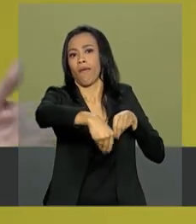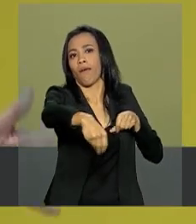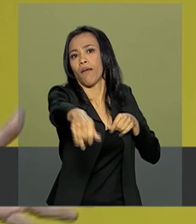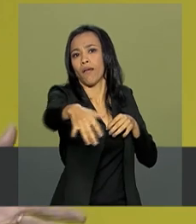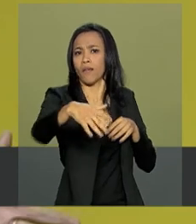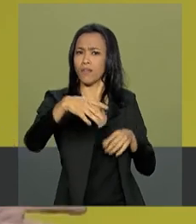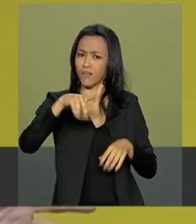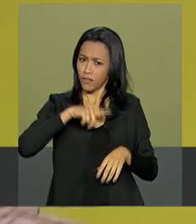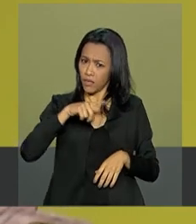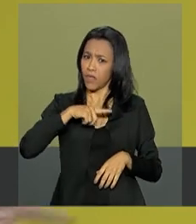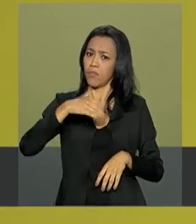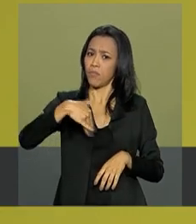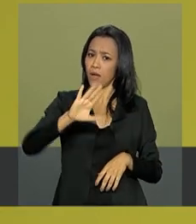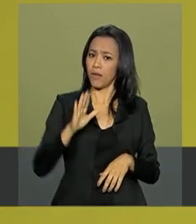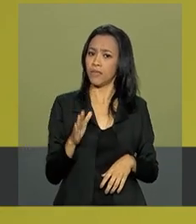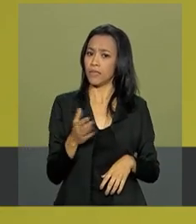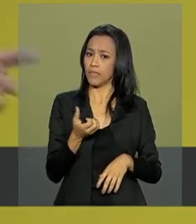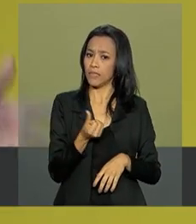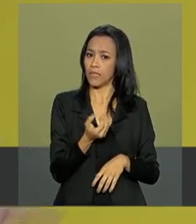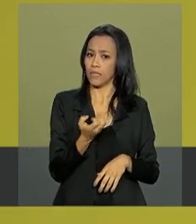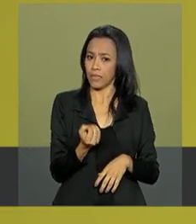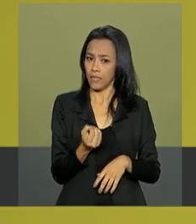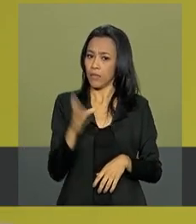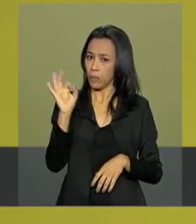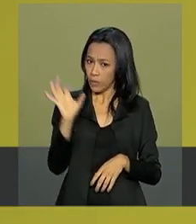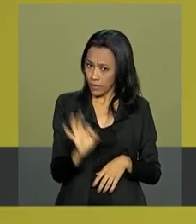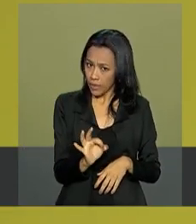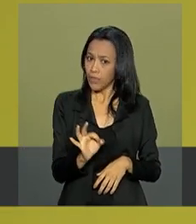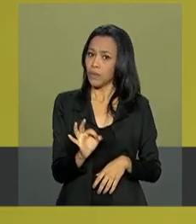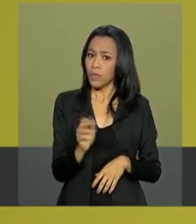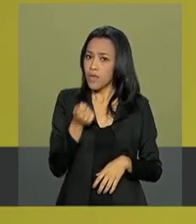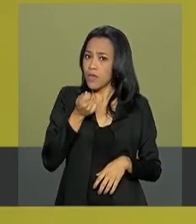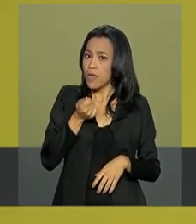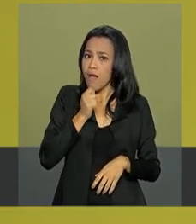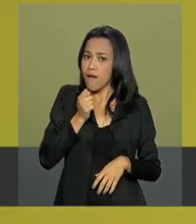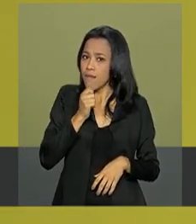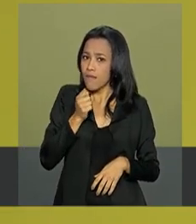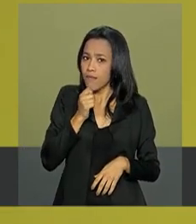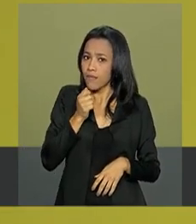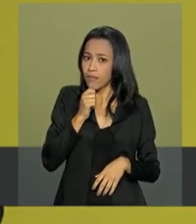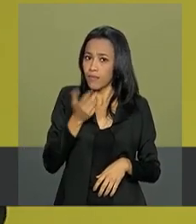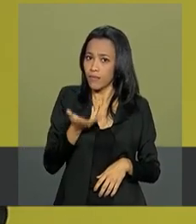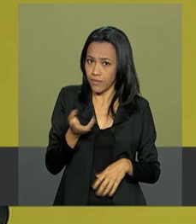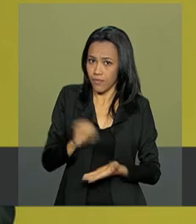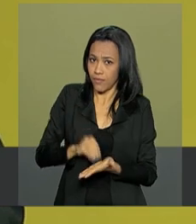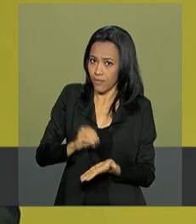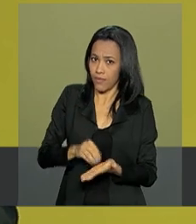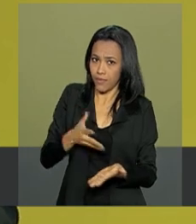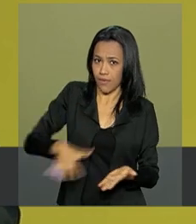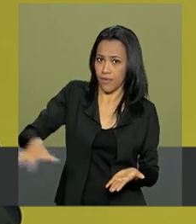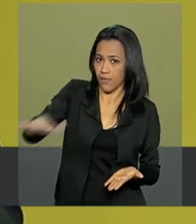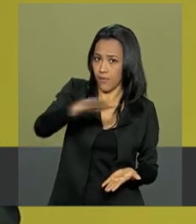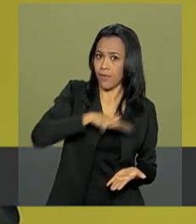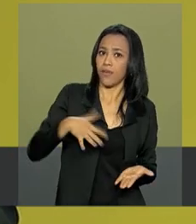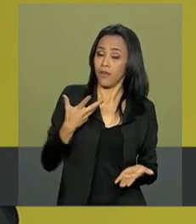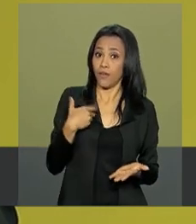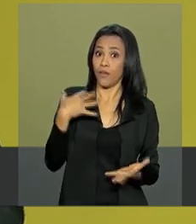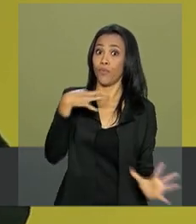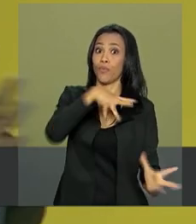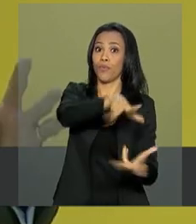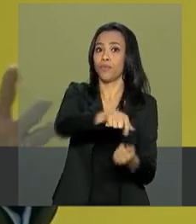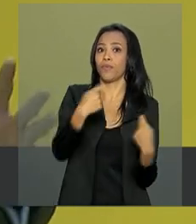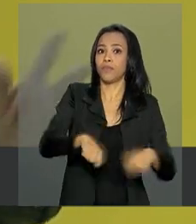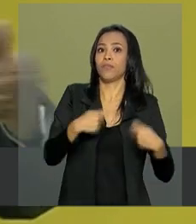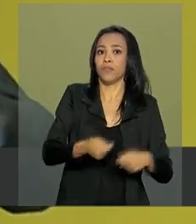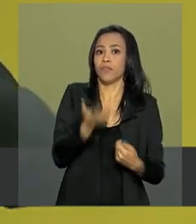mais de 60%, né, 60% de área agriculturável ainda no país. Quer dizer, é uma coisa fantástica. E o mundo precisando de alimentos.